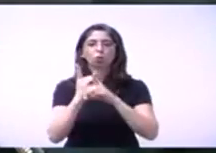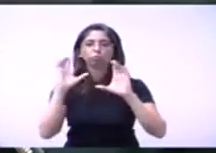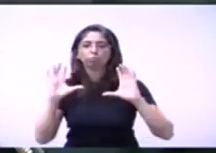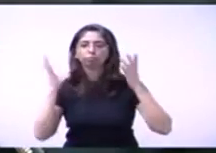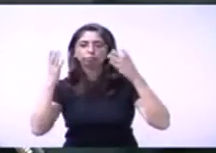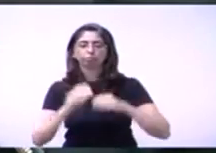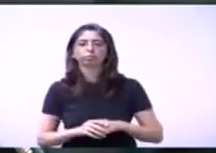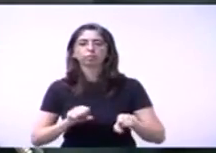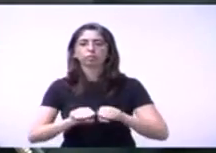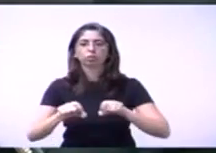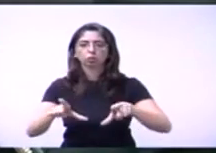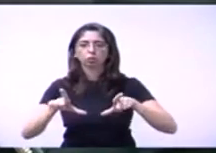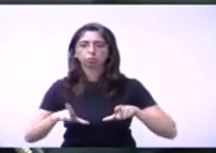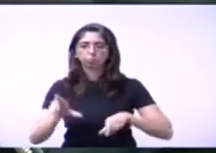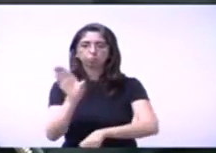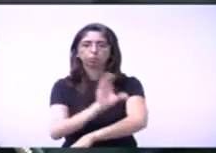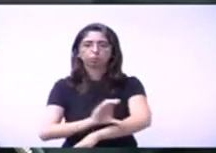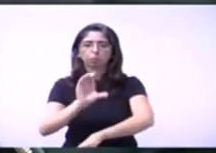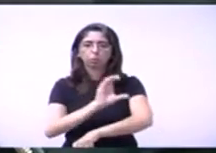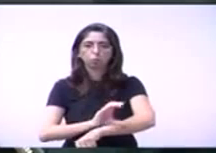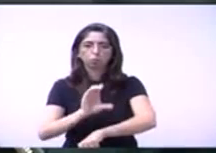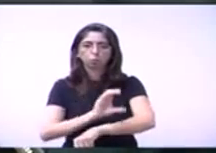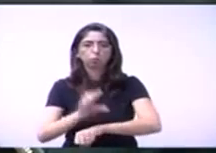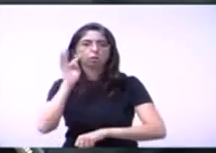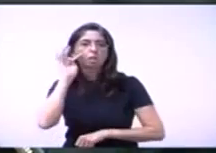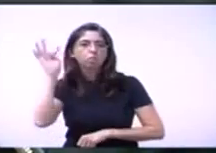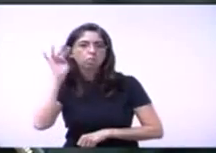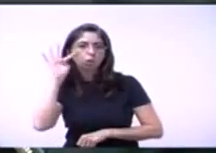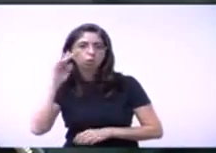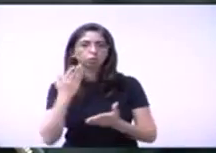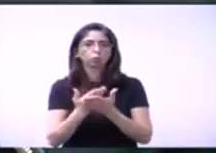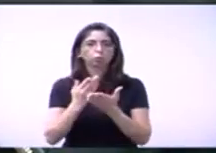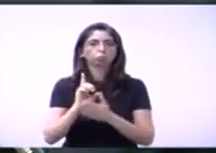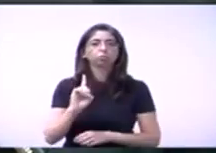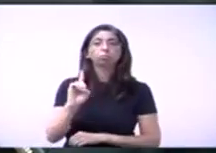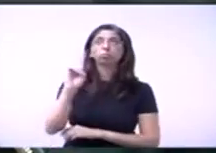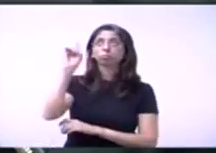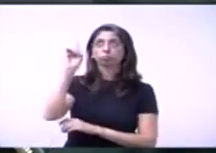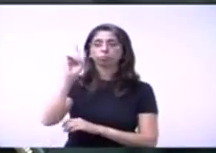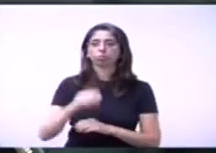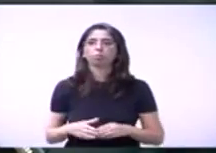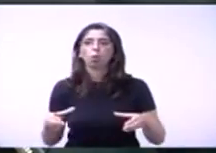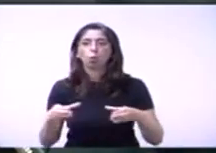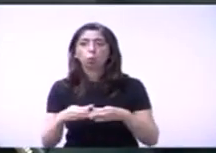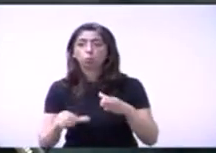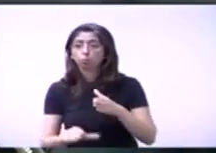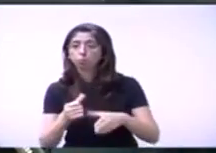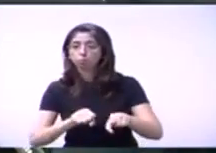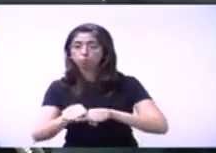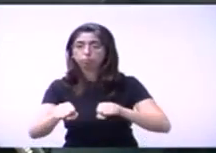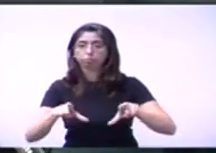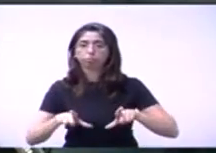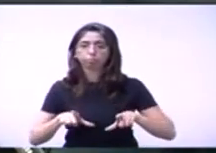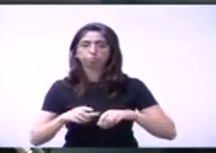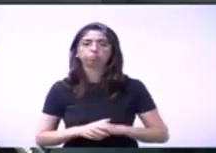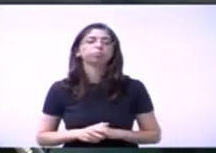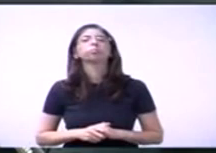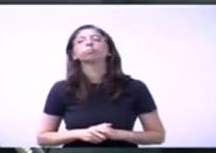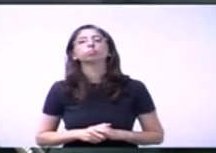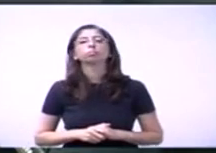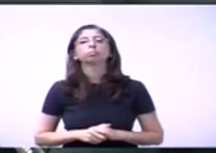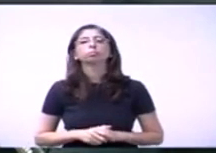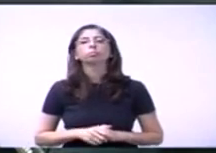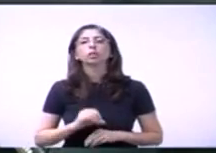do curso de bacharel em teologia, sendo a primeira turma formada pelo